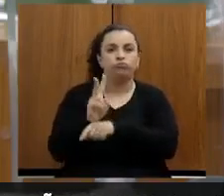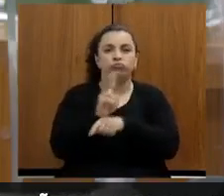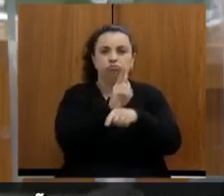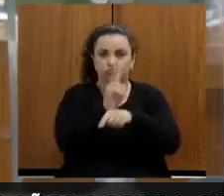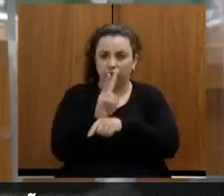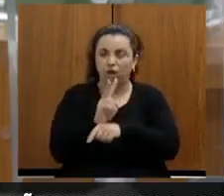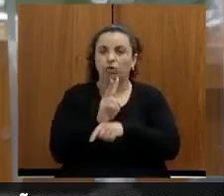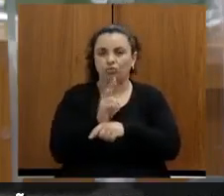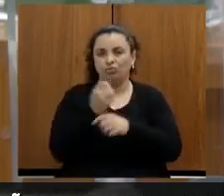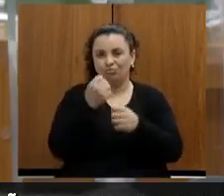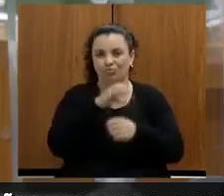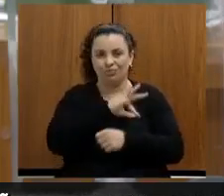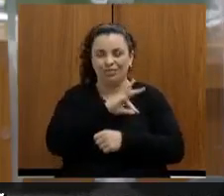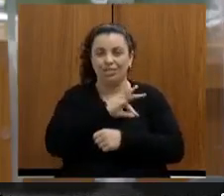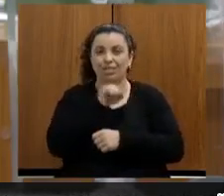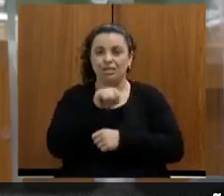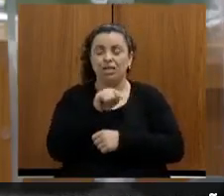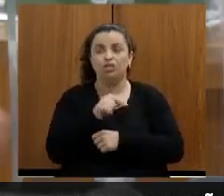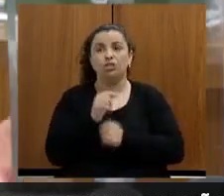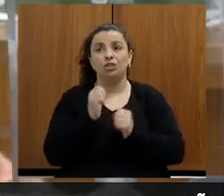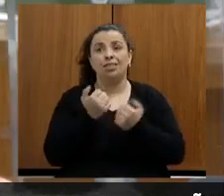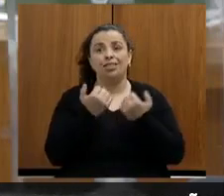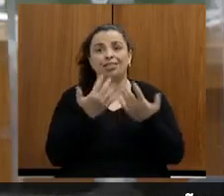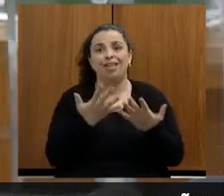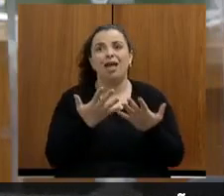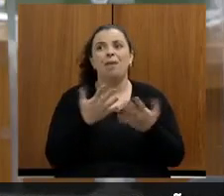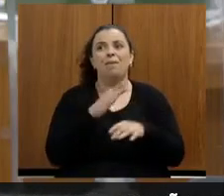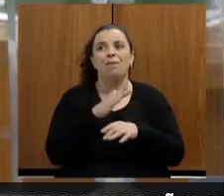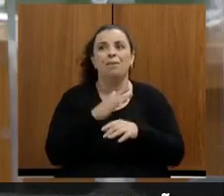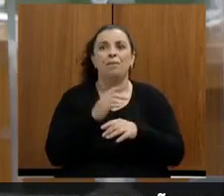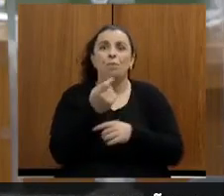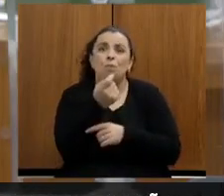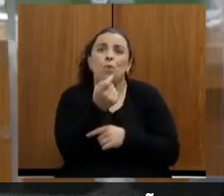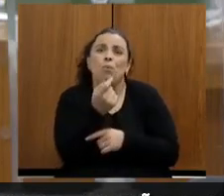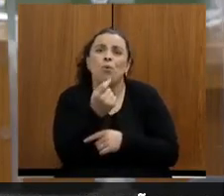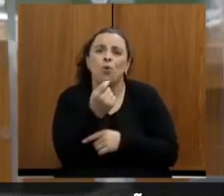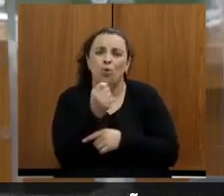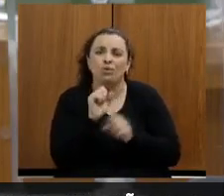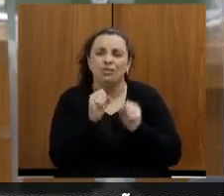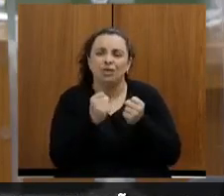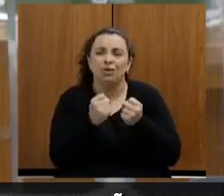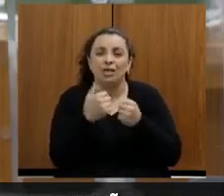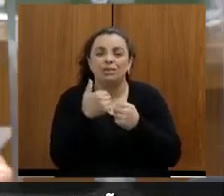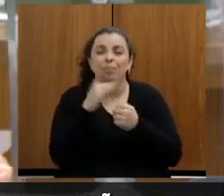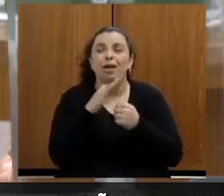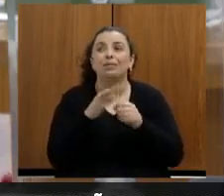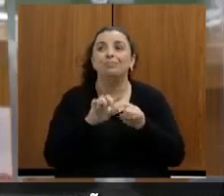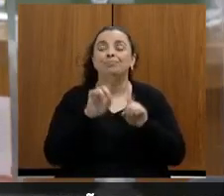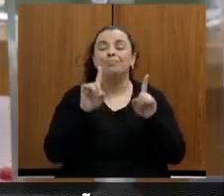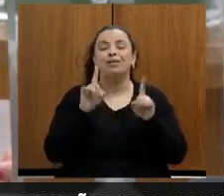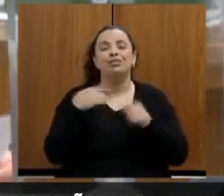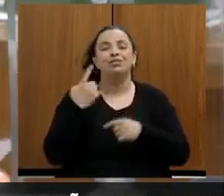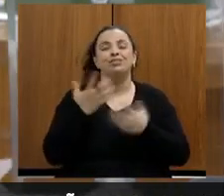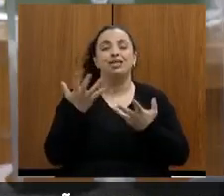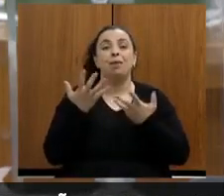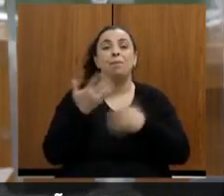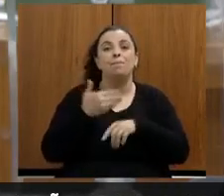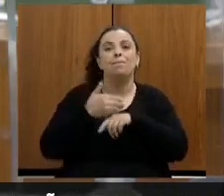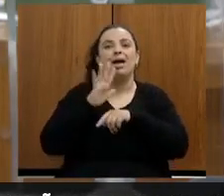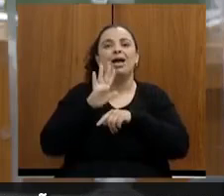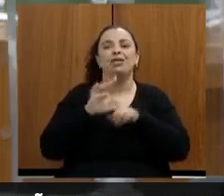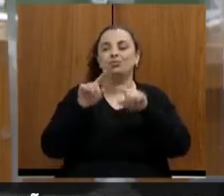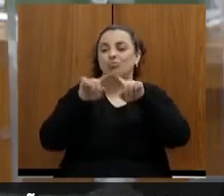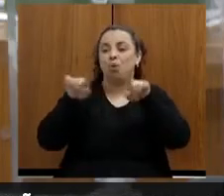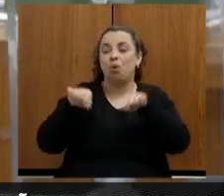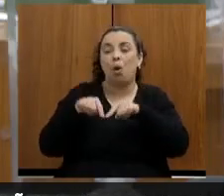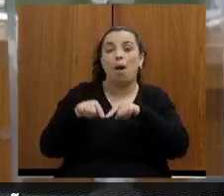estão melhorando essa condição mais dizer da vontade que a gente tem que isso retorne para